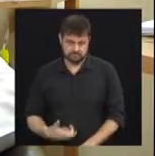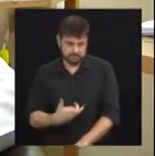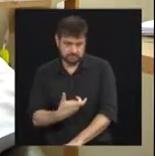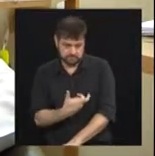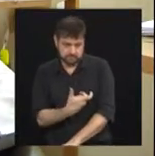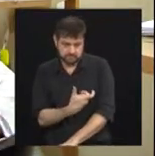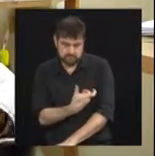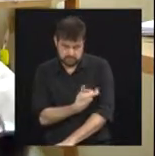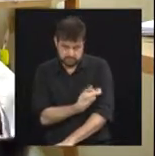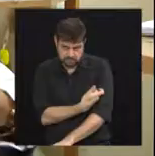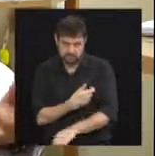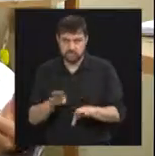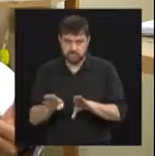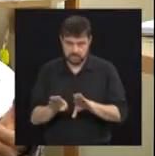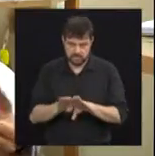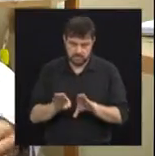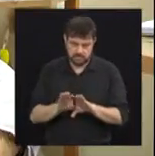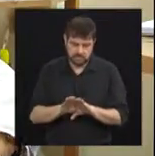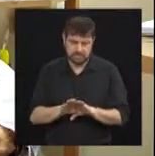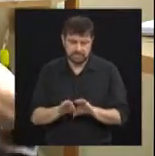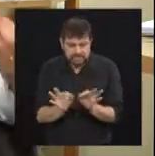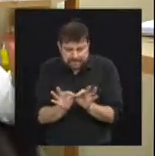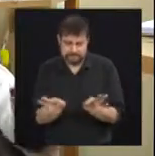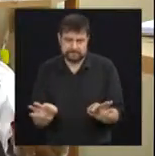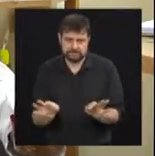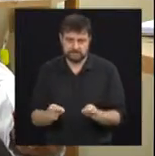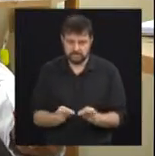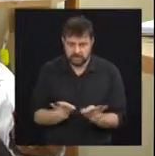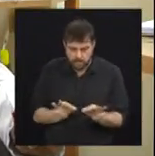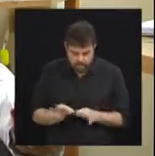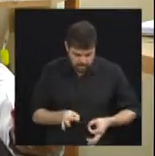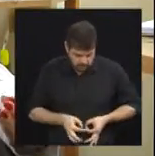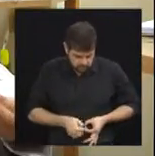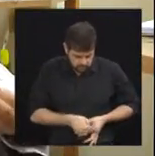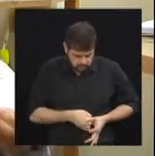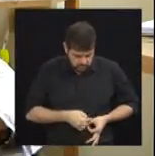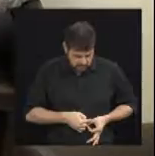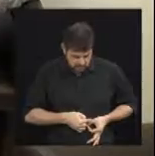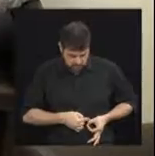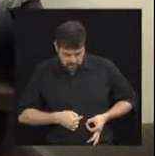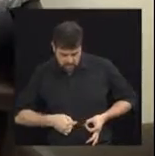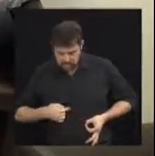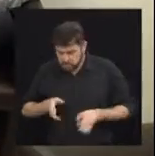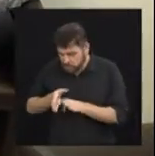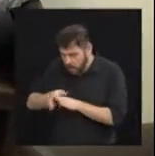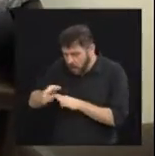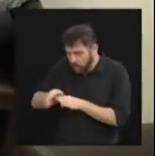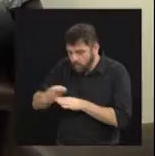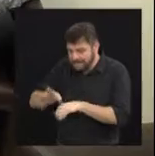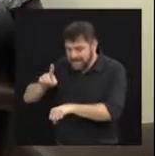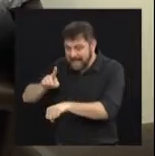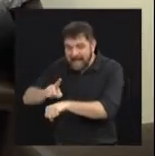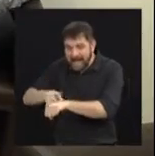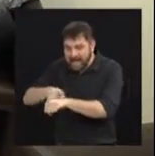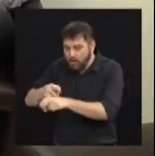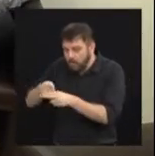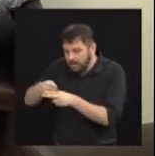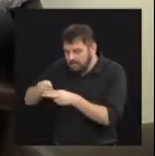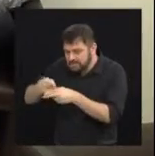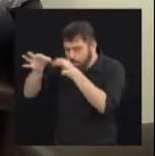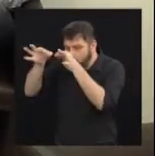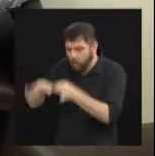gonadotrofinas injetáveis, mas em baixas doses. Ajustando a ovulação, nós apenas orientamos o casal a ter relação no momento mais